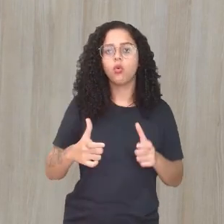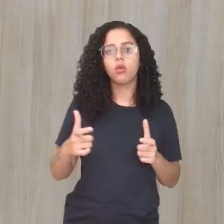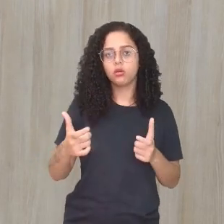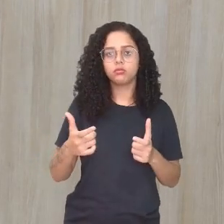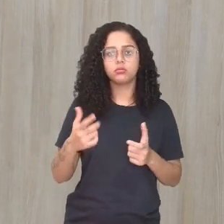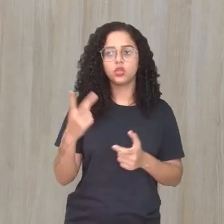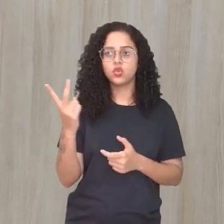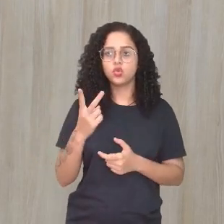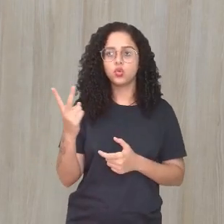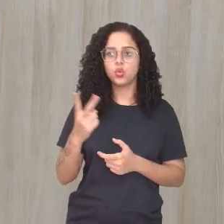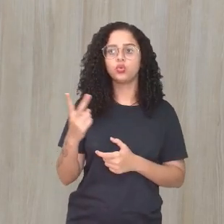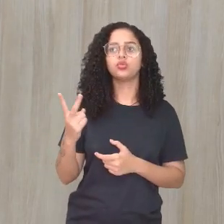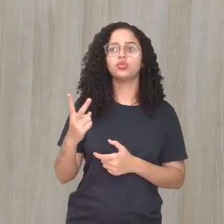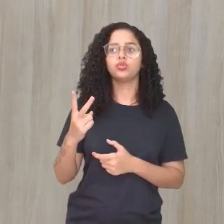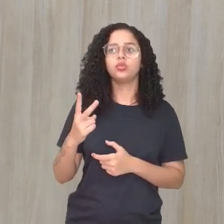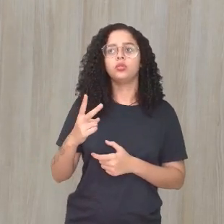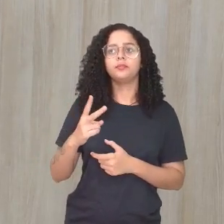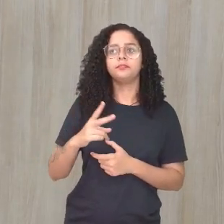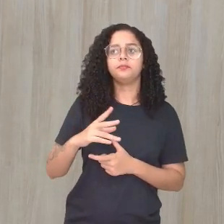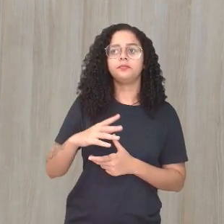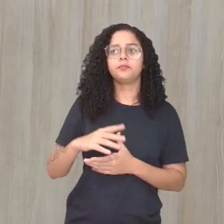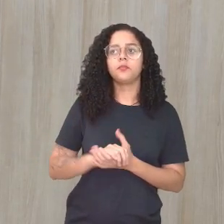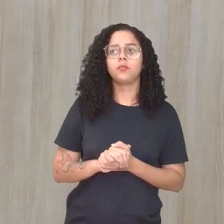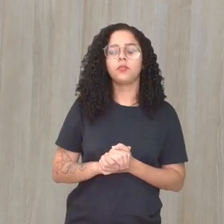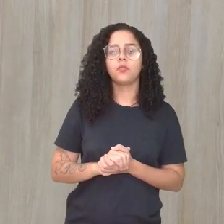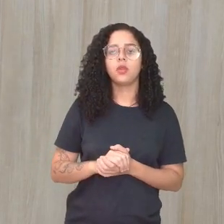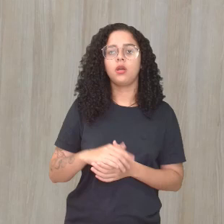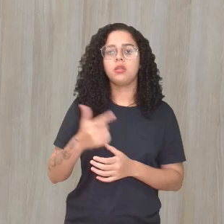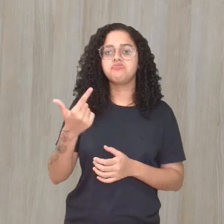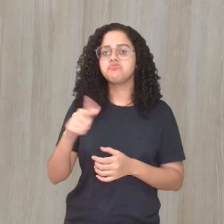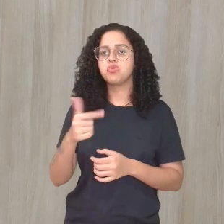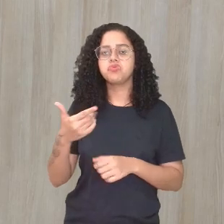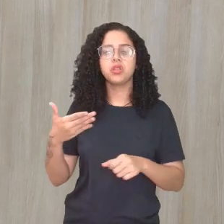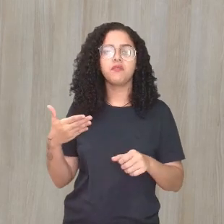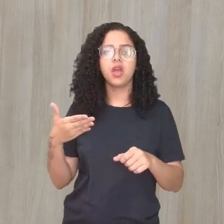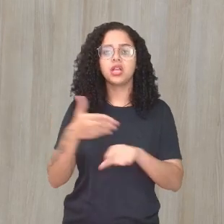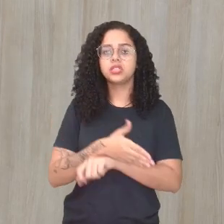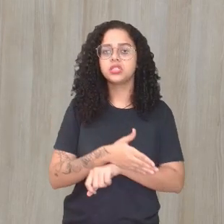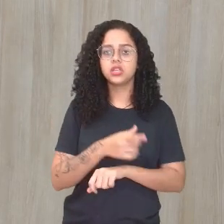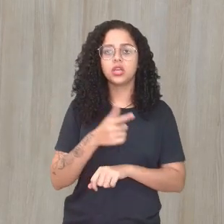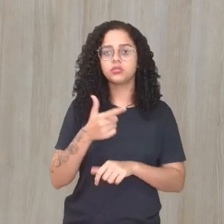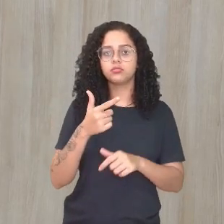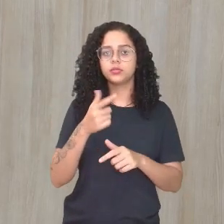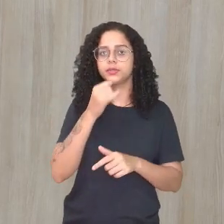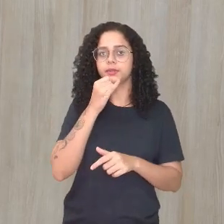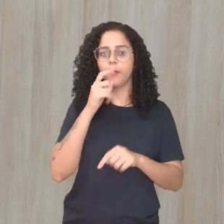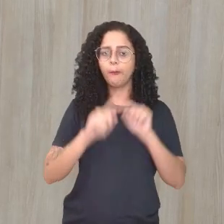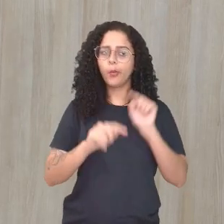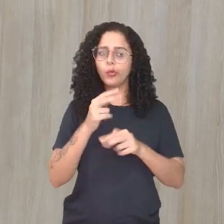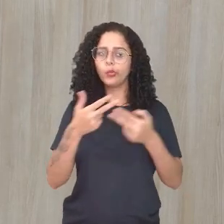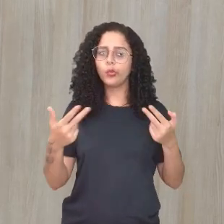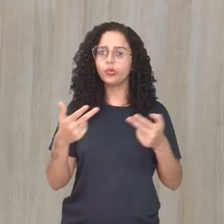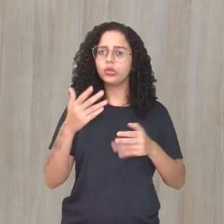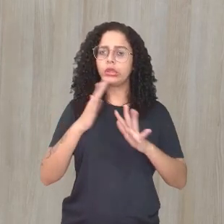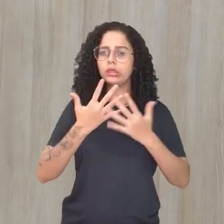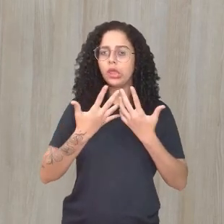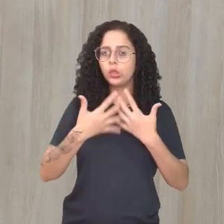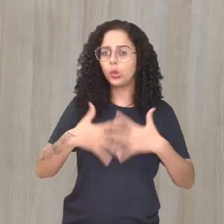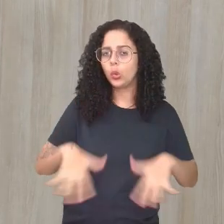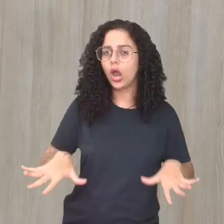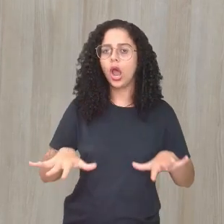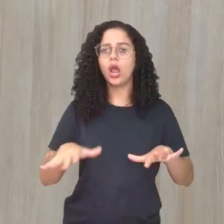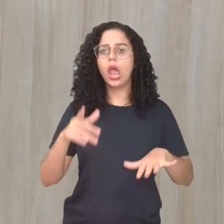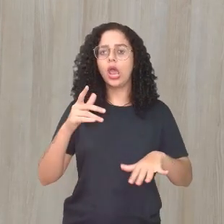dois continentes, não tiveram acesso aos produtos naturais, né,